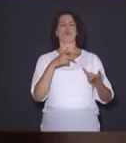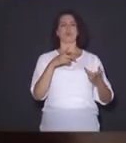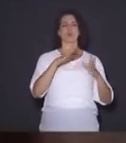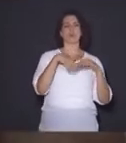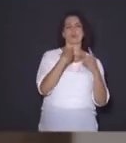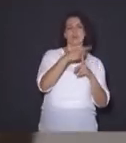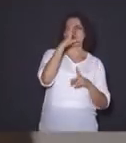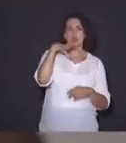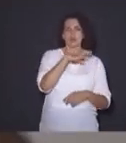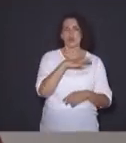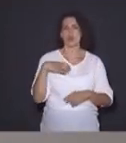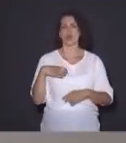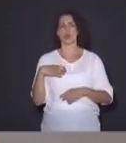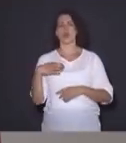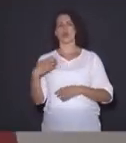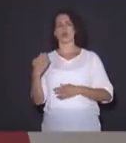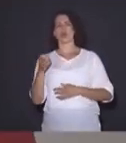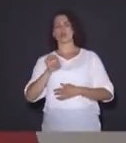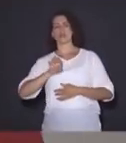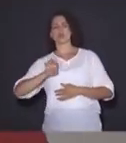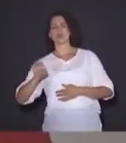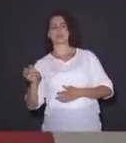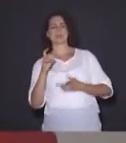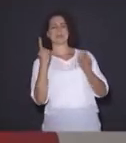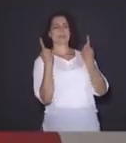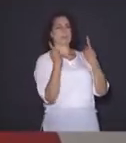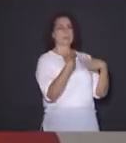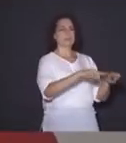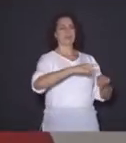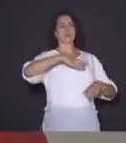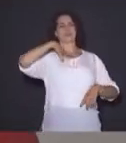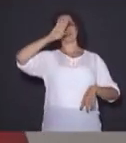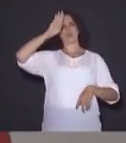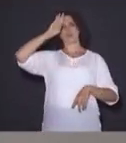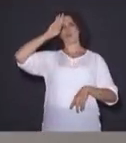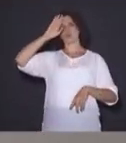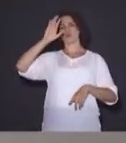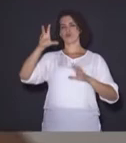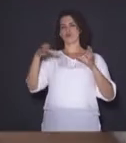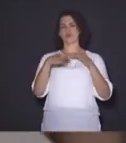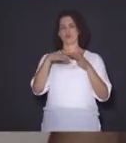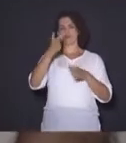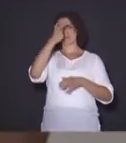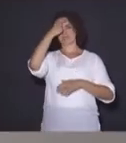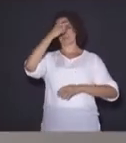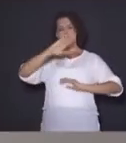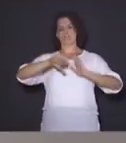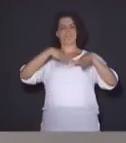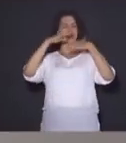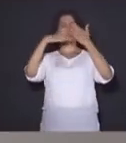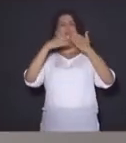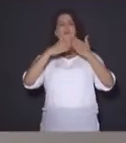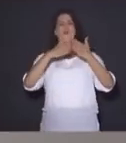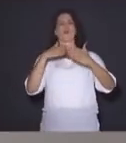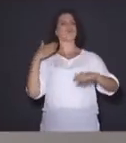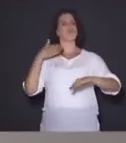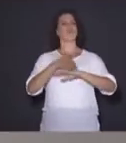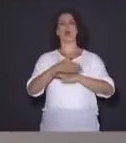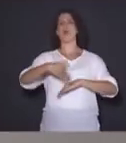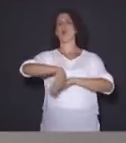esquerda que lutou contra a ditadura a intelectualidade progressista foram às ruas e